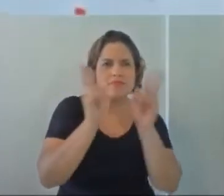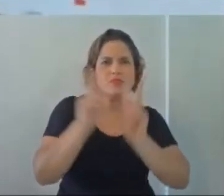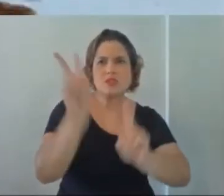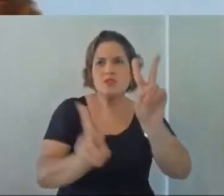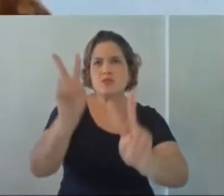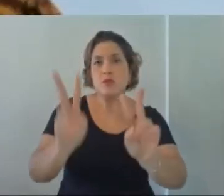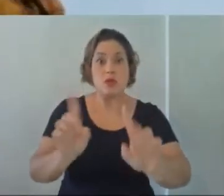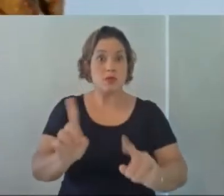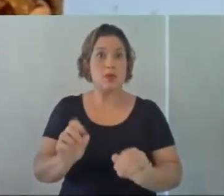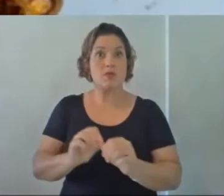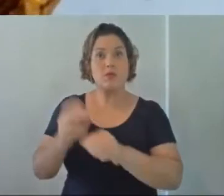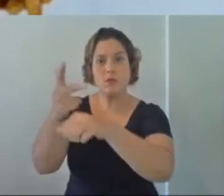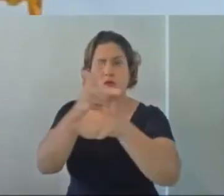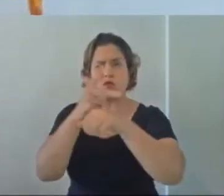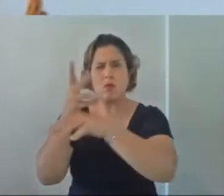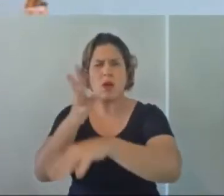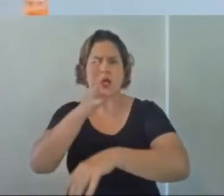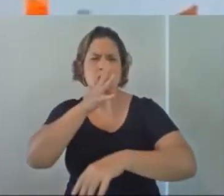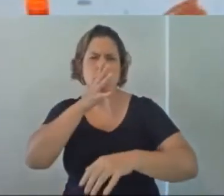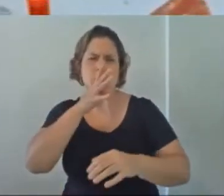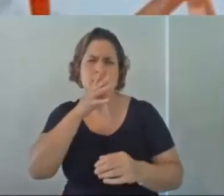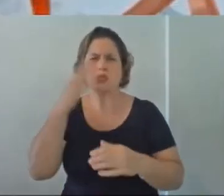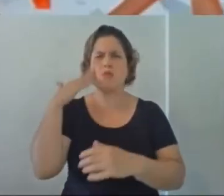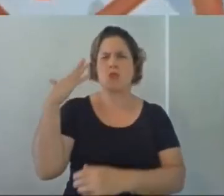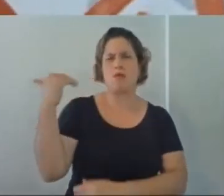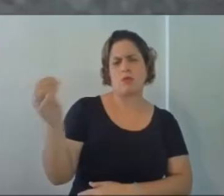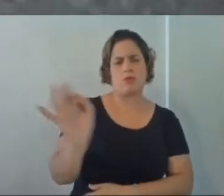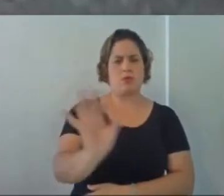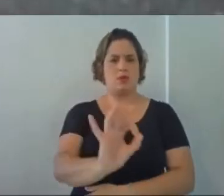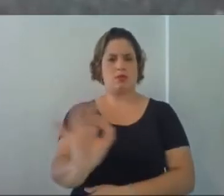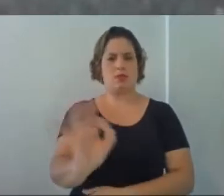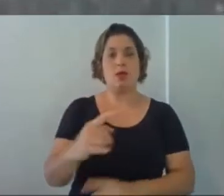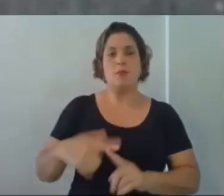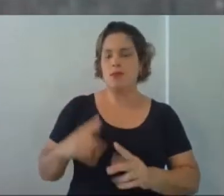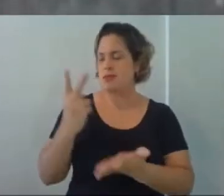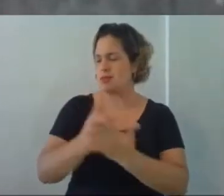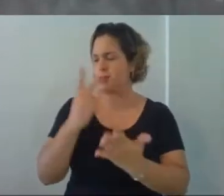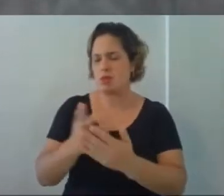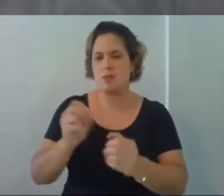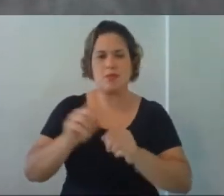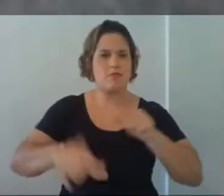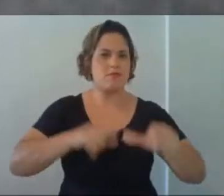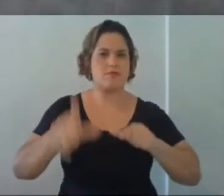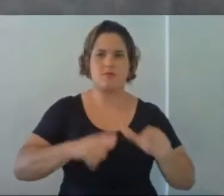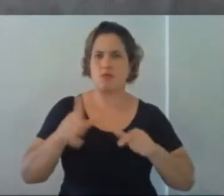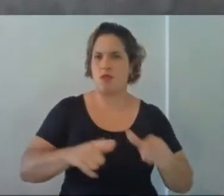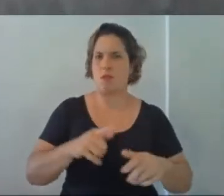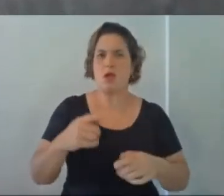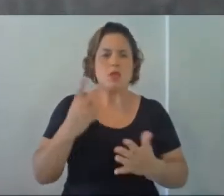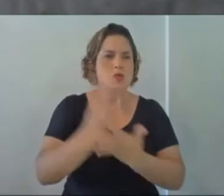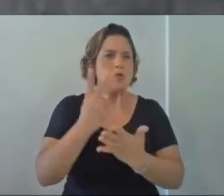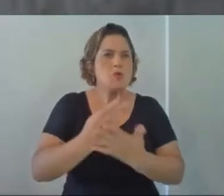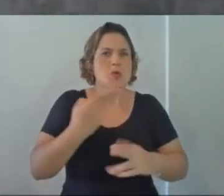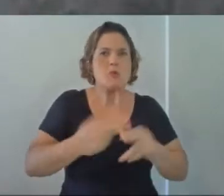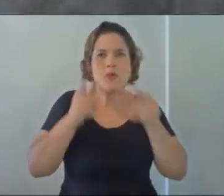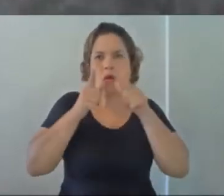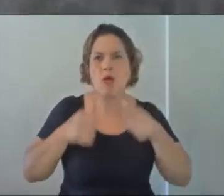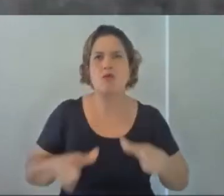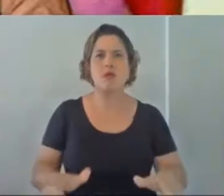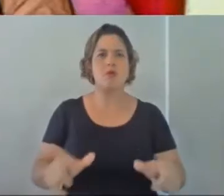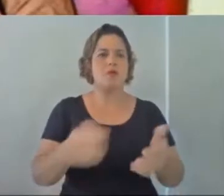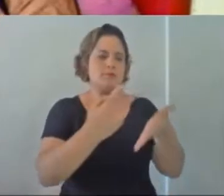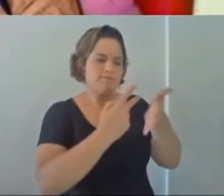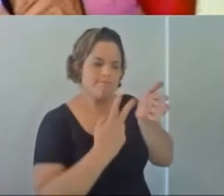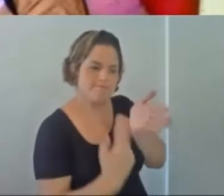não seja para o grande mundo, para o mundo midiático, eu sempre trabalhei, porque eu sempre usei as linguagens